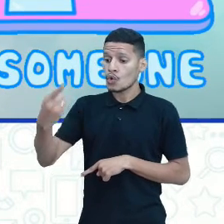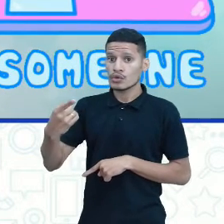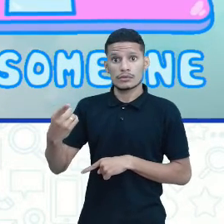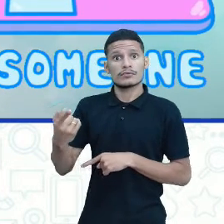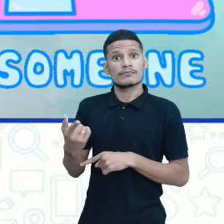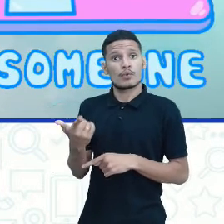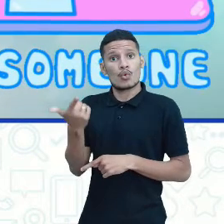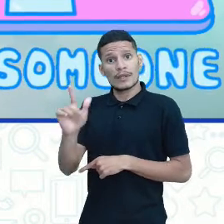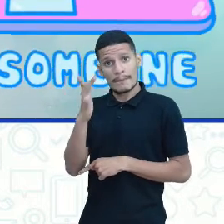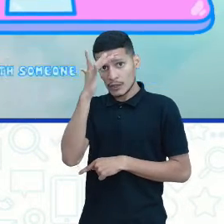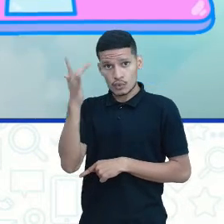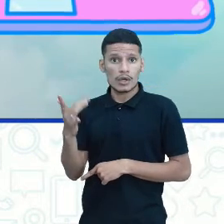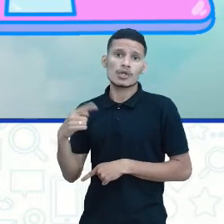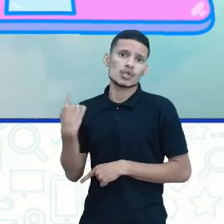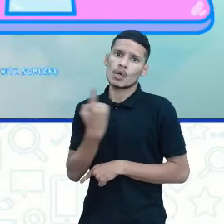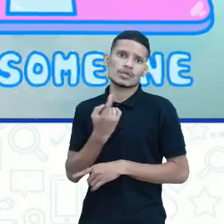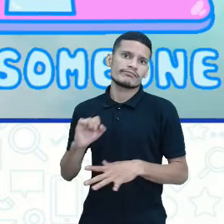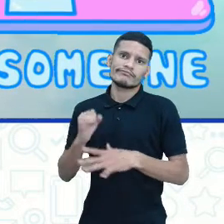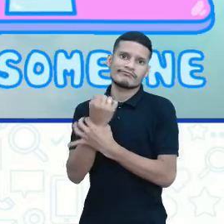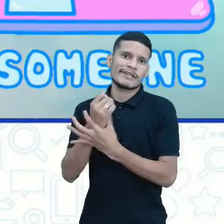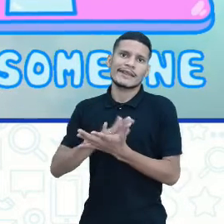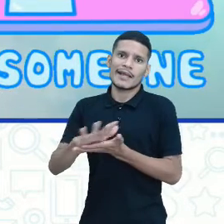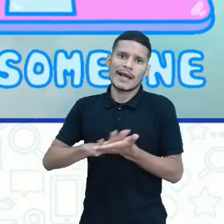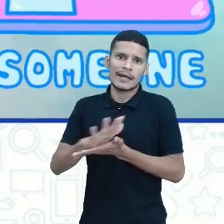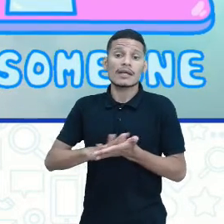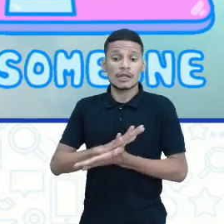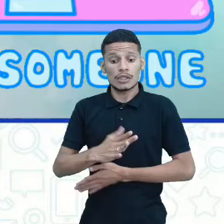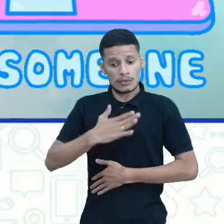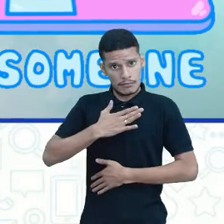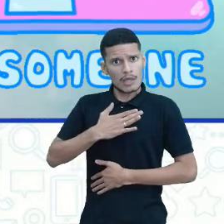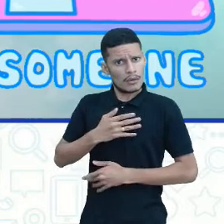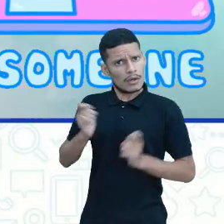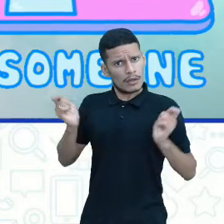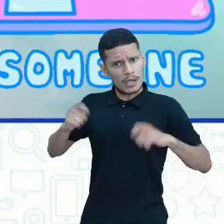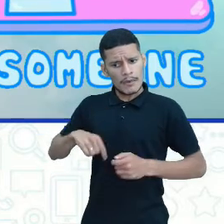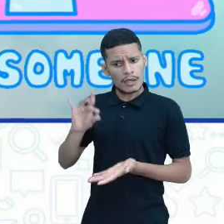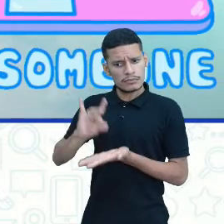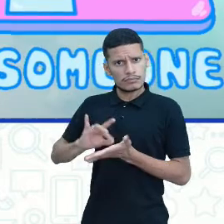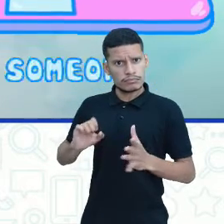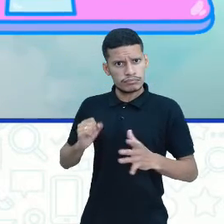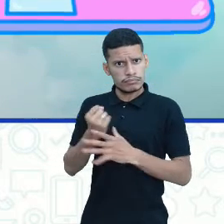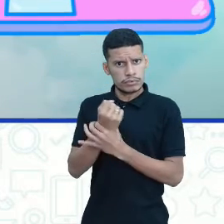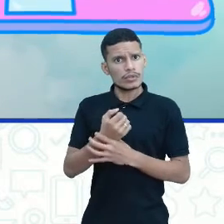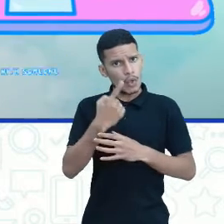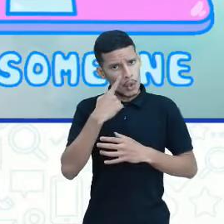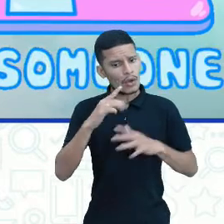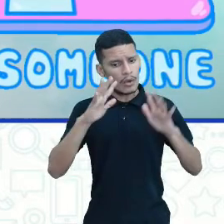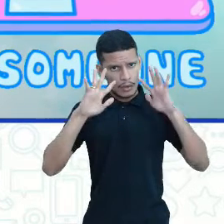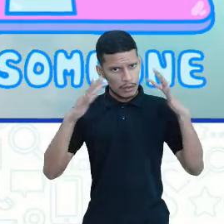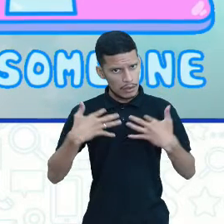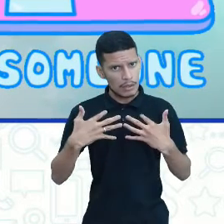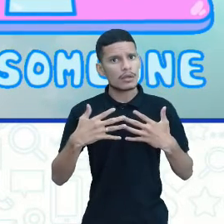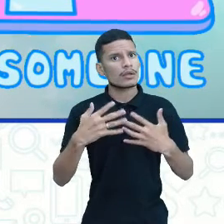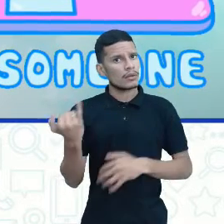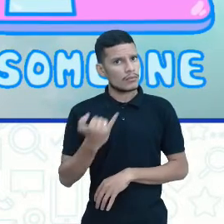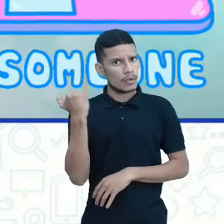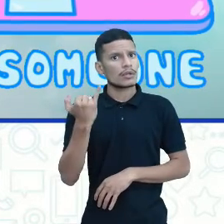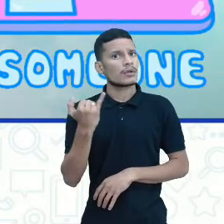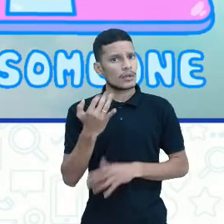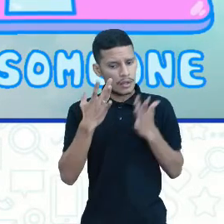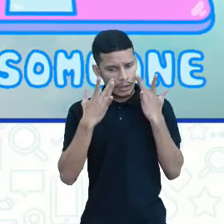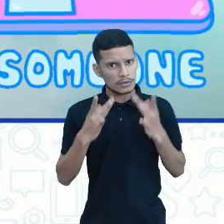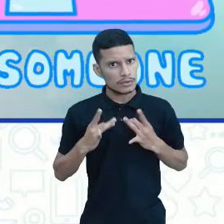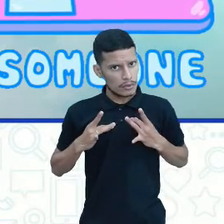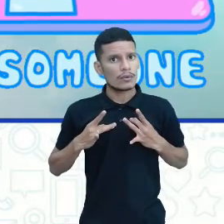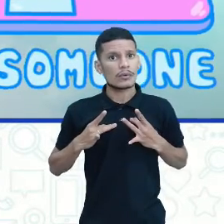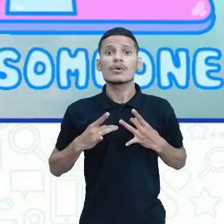como garantir. O que a gente pode garantir é o quê? O nosso lado. Então, prestem atenção em mim agora, por favor, isso é importante.